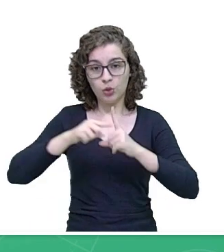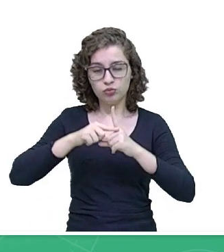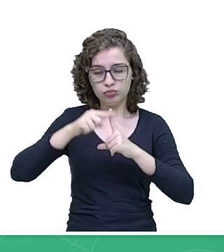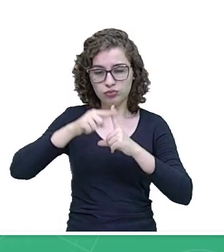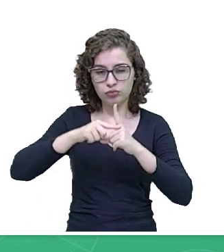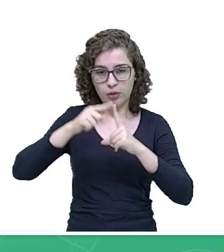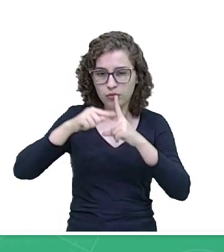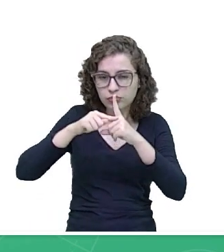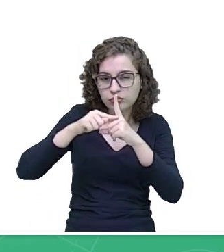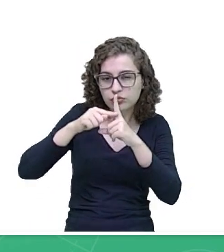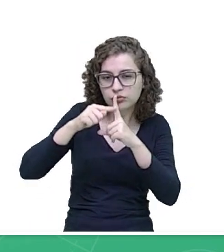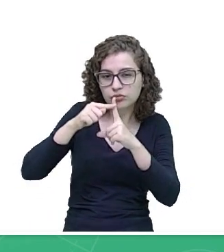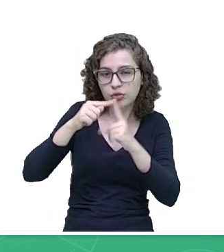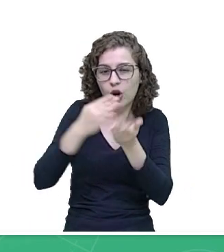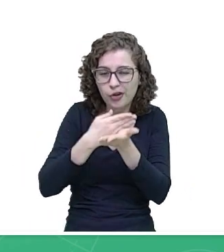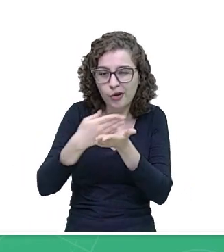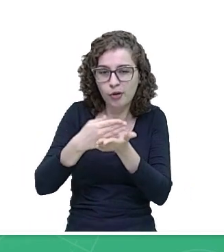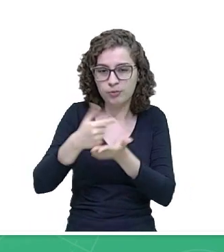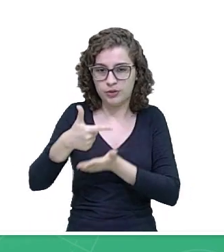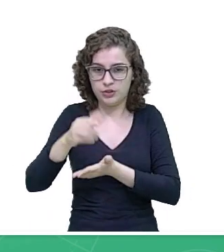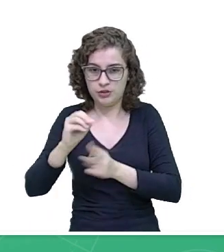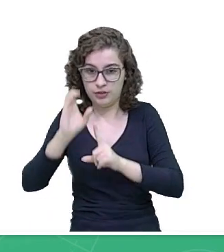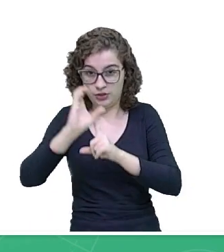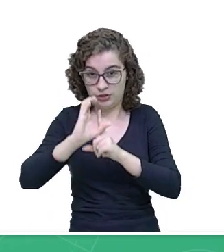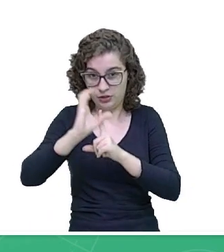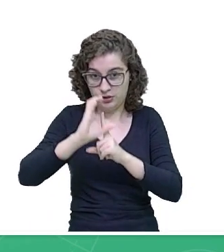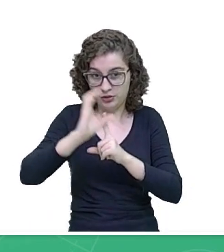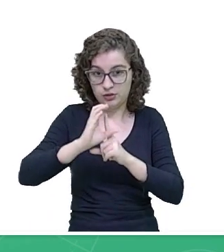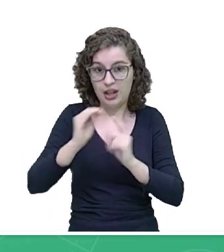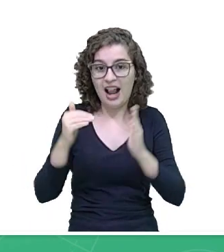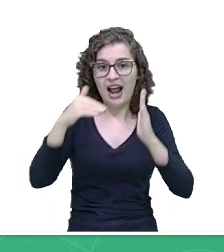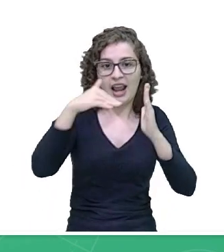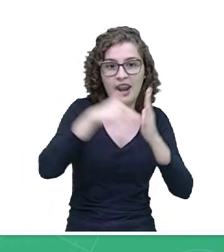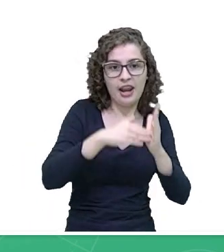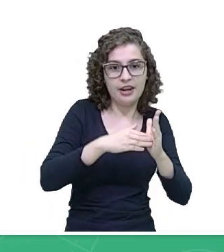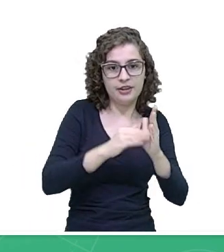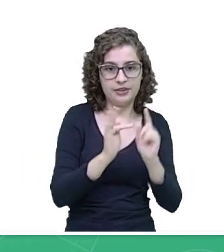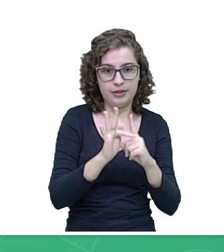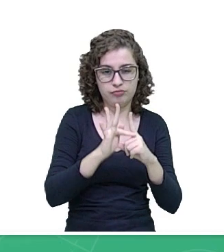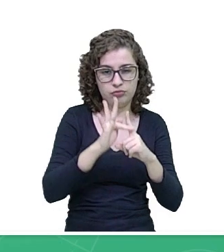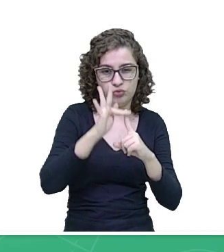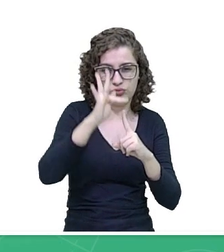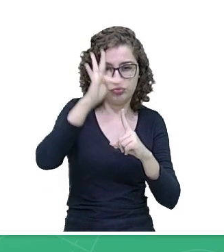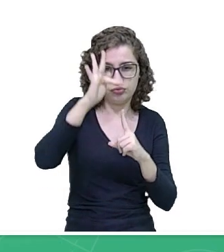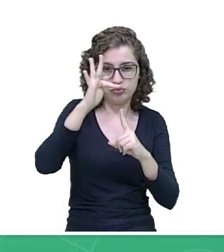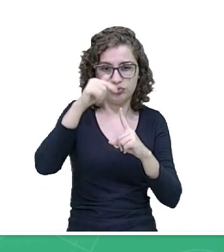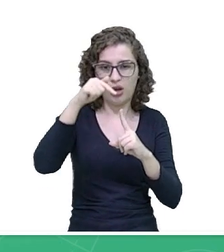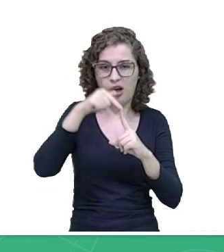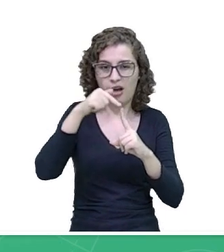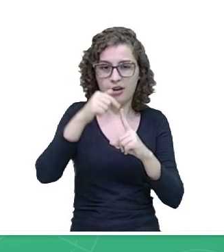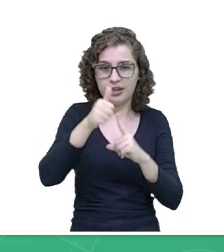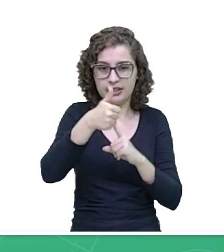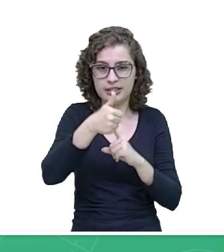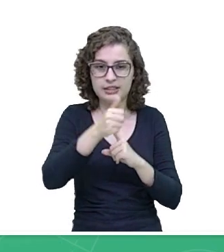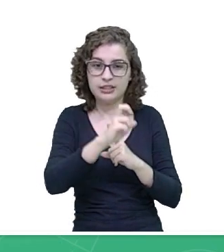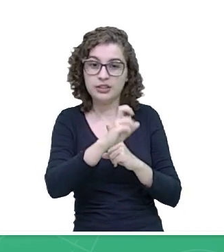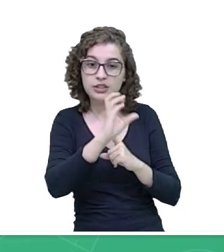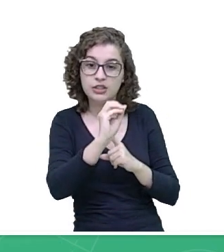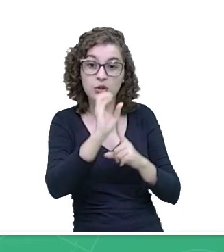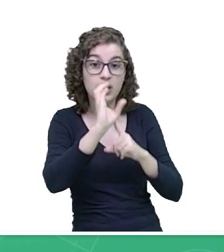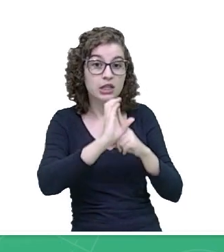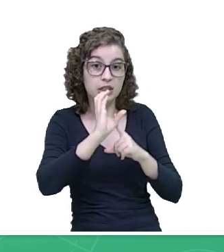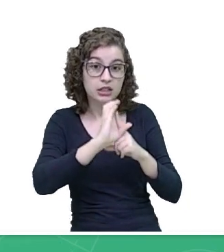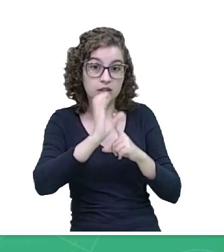a temperatura inicial de 20 graus Celsius até uma temperatura final de 150 graus na escala